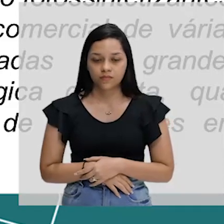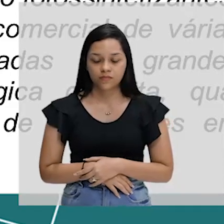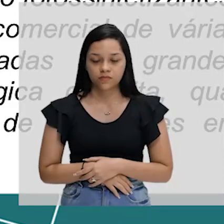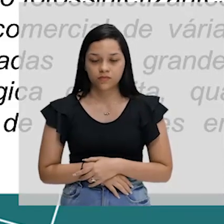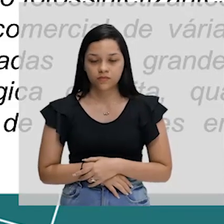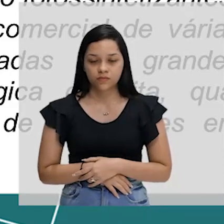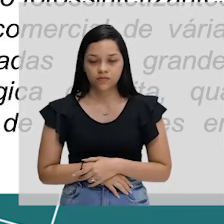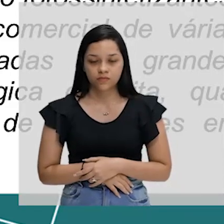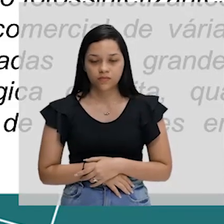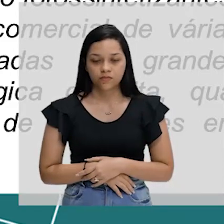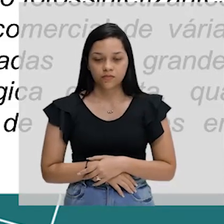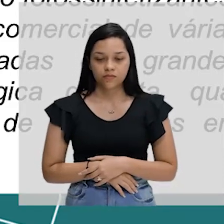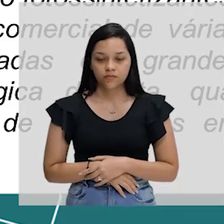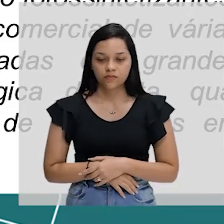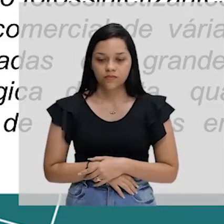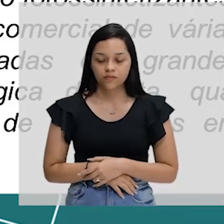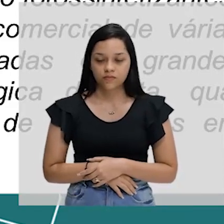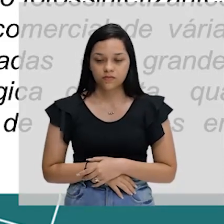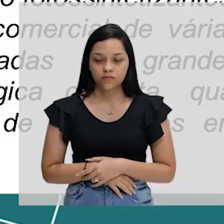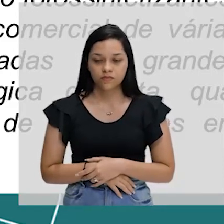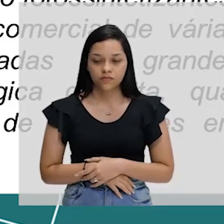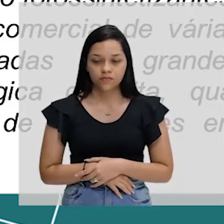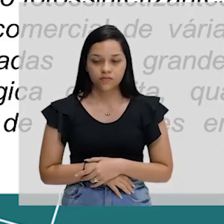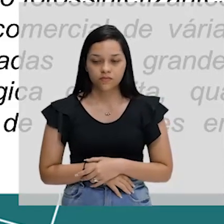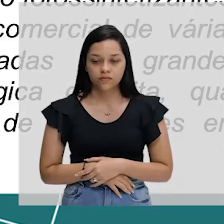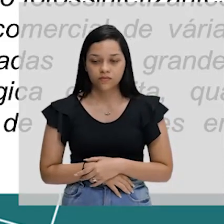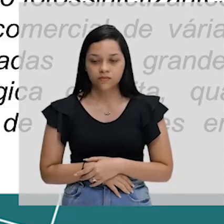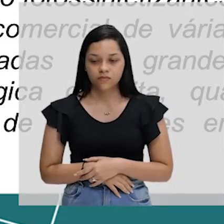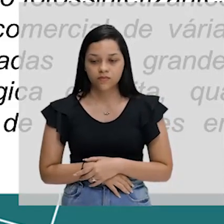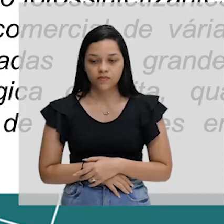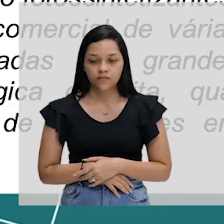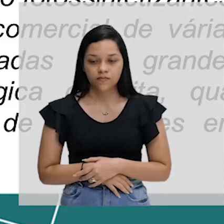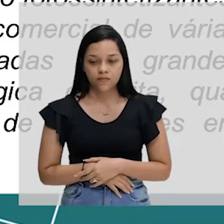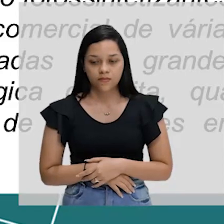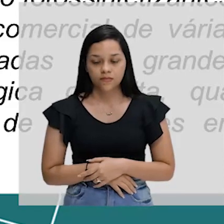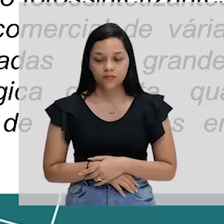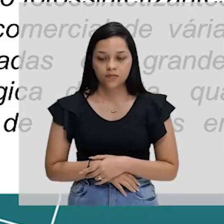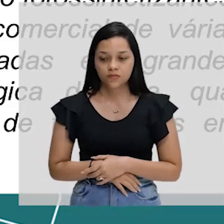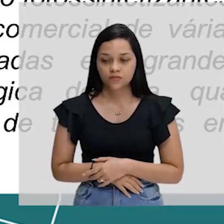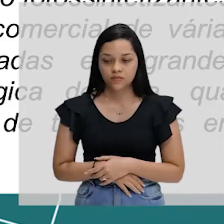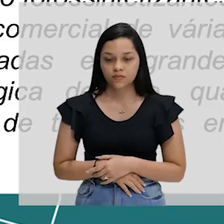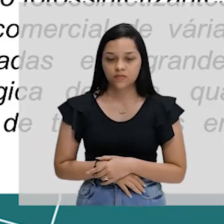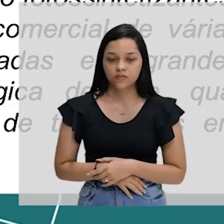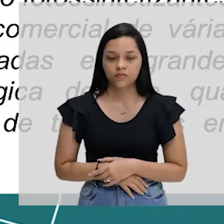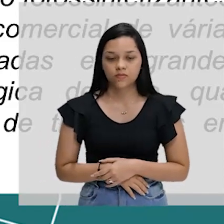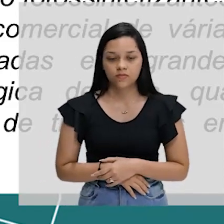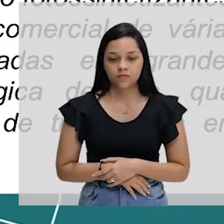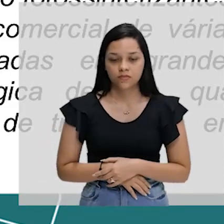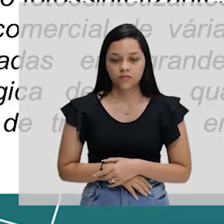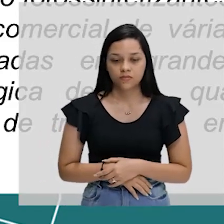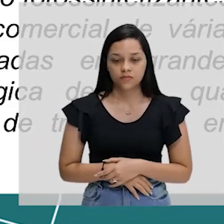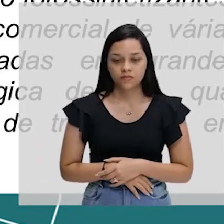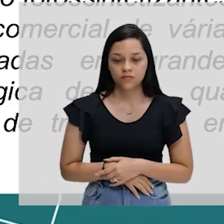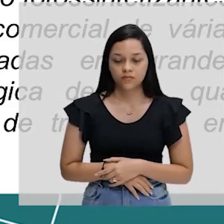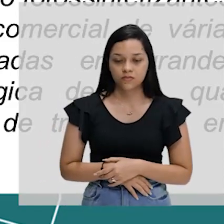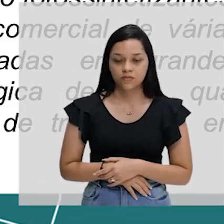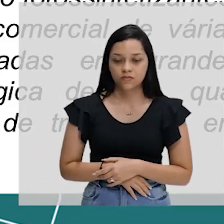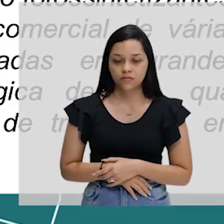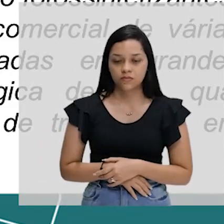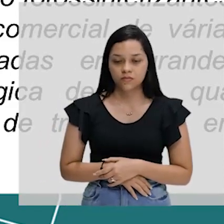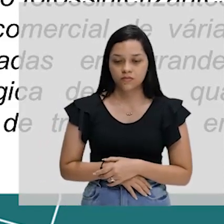em substituição à metodologia clássica de inserção do transgene no núcleo da célula